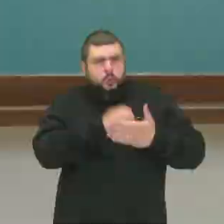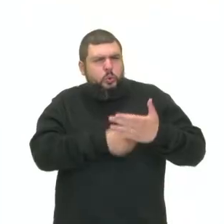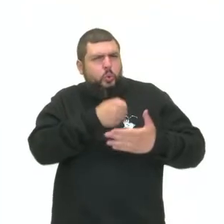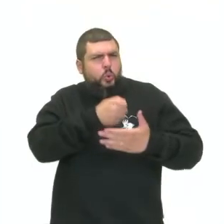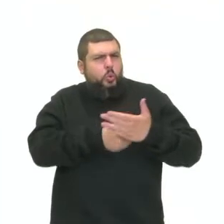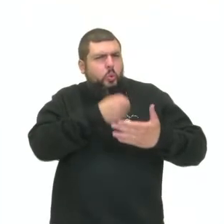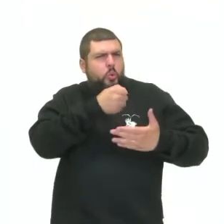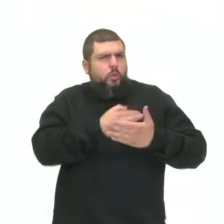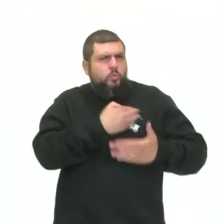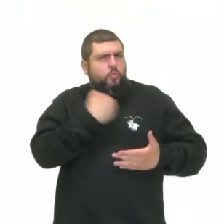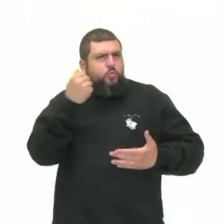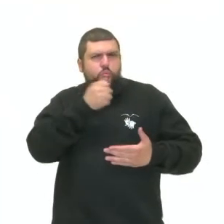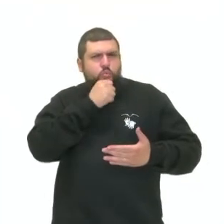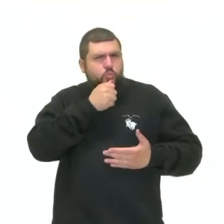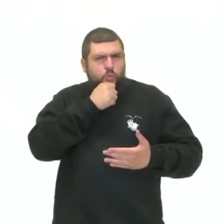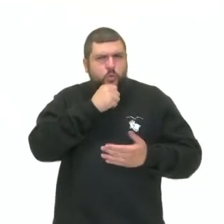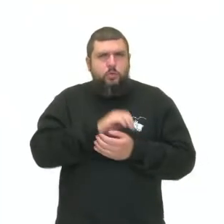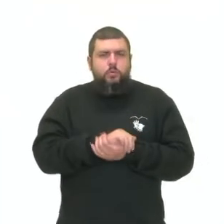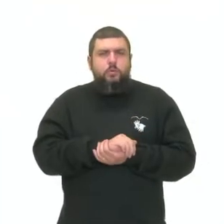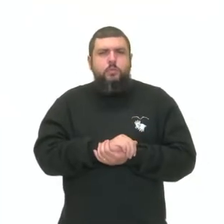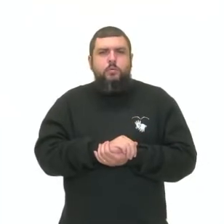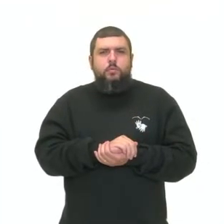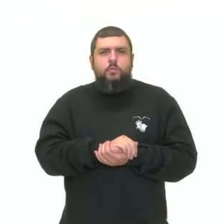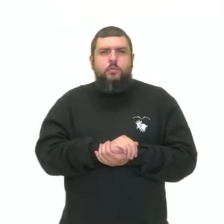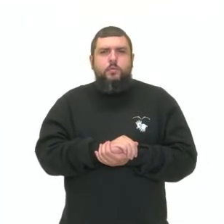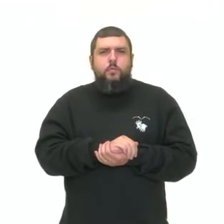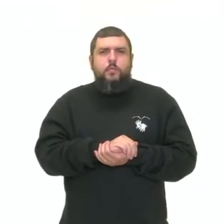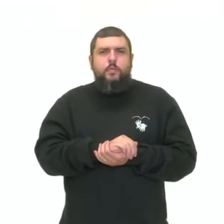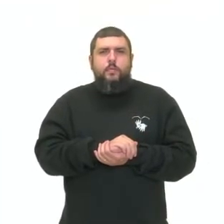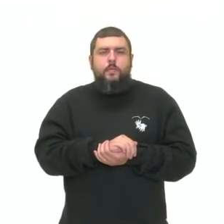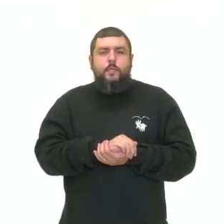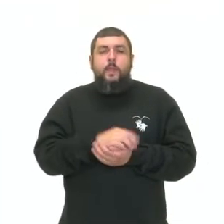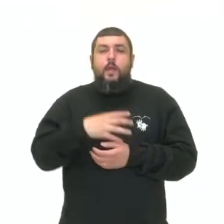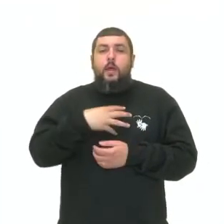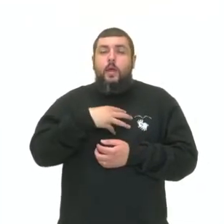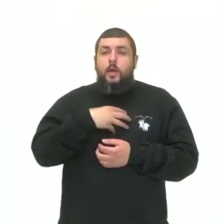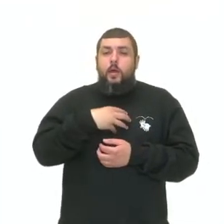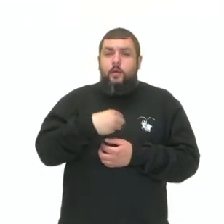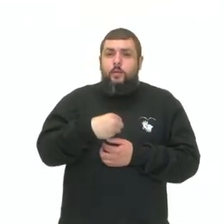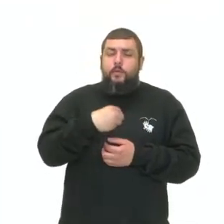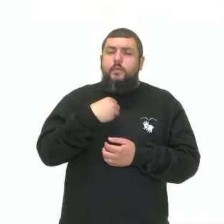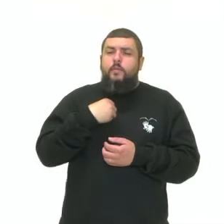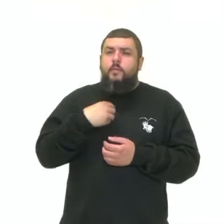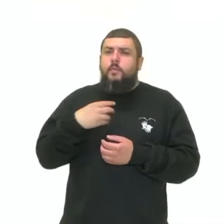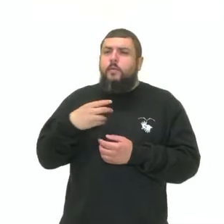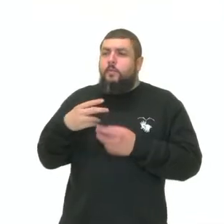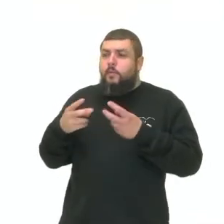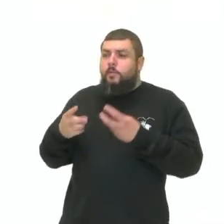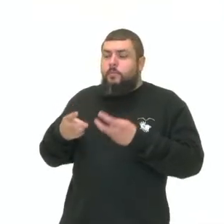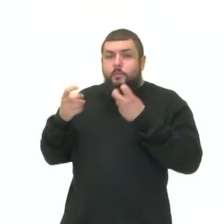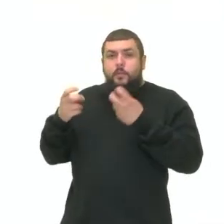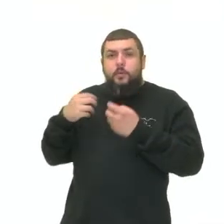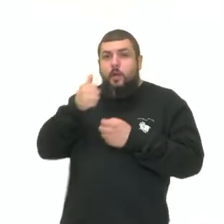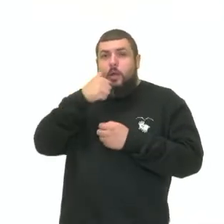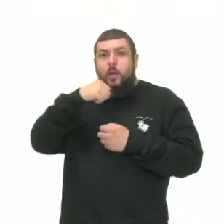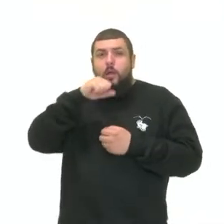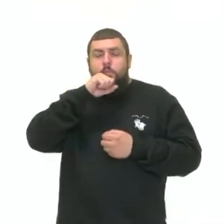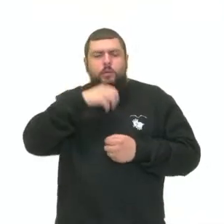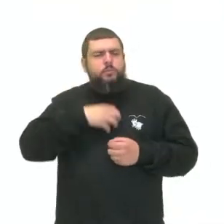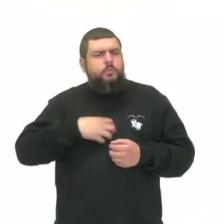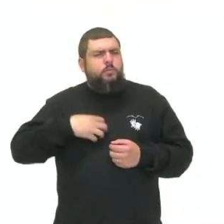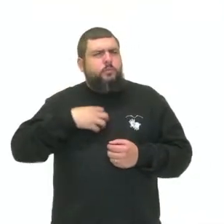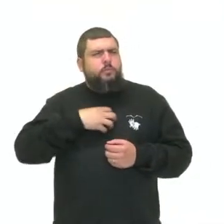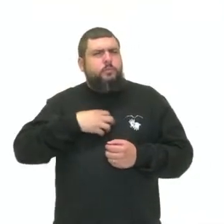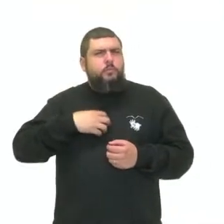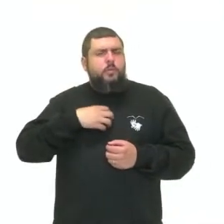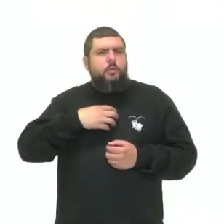a filha diz que a mãe tinha antipatia pela ideia do pai de comprar um relógio de pulso, e a expressão água